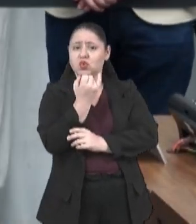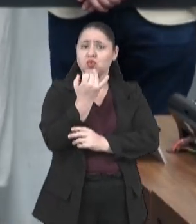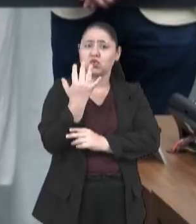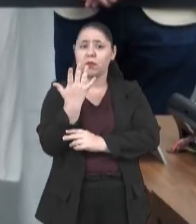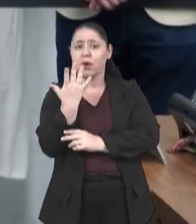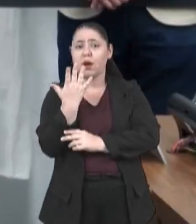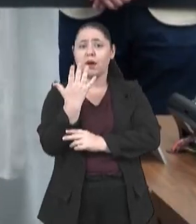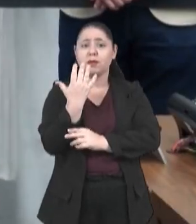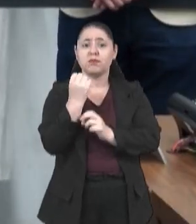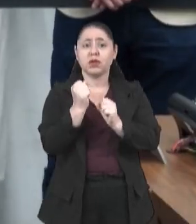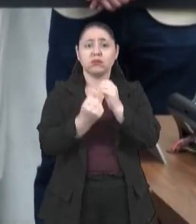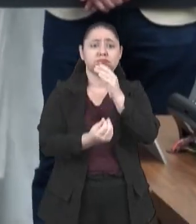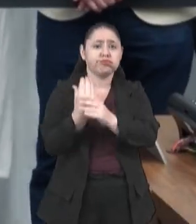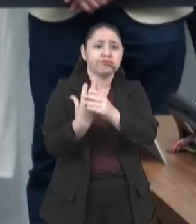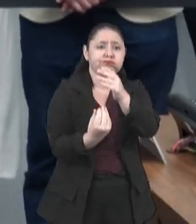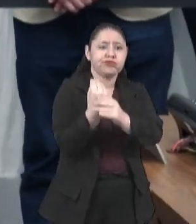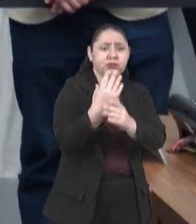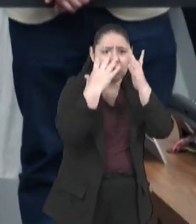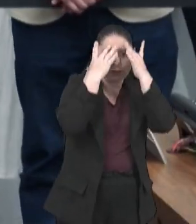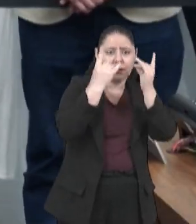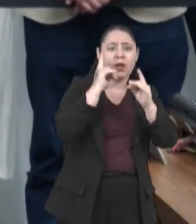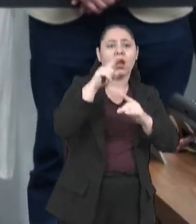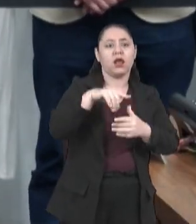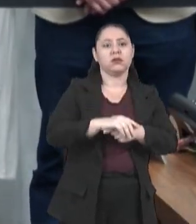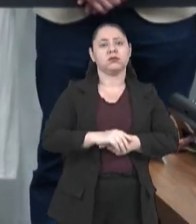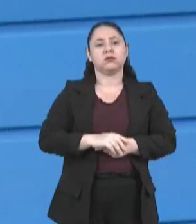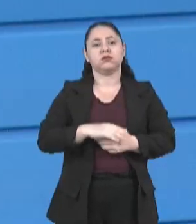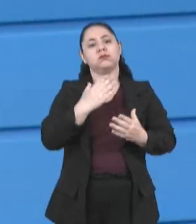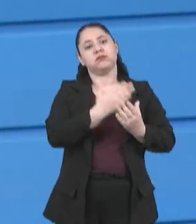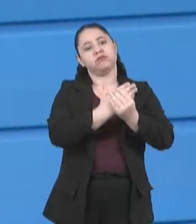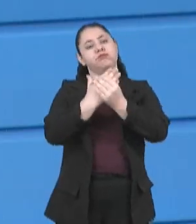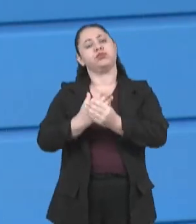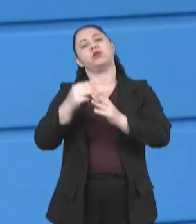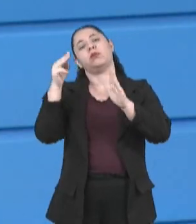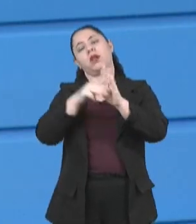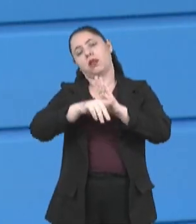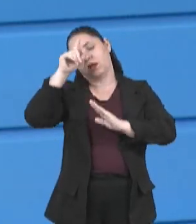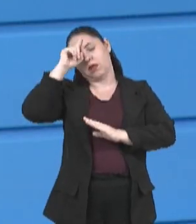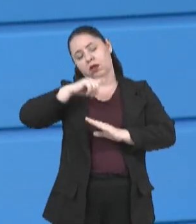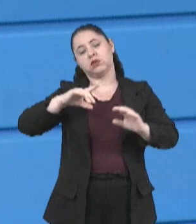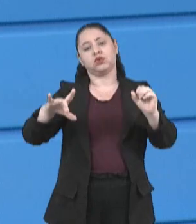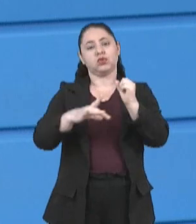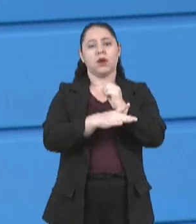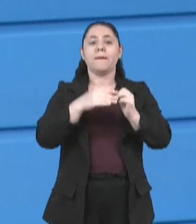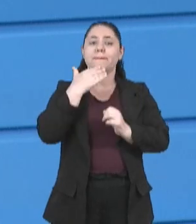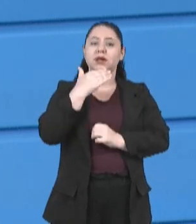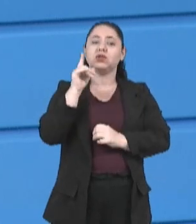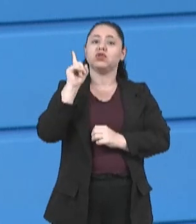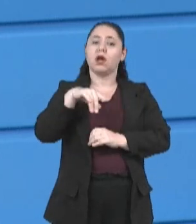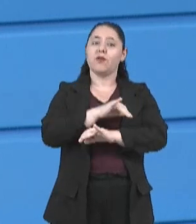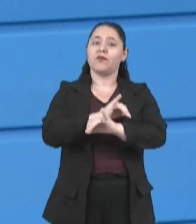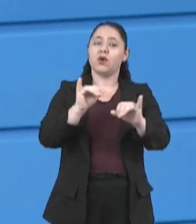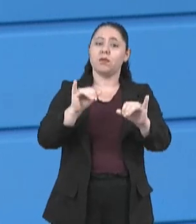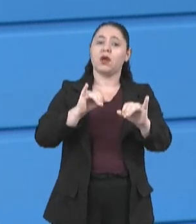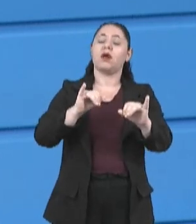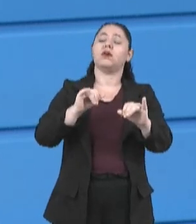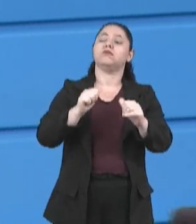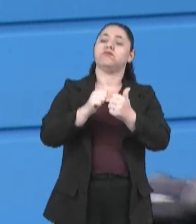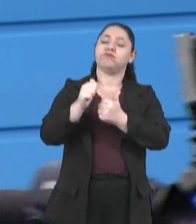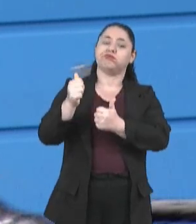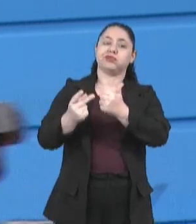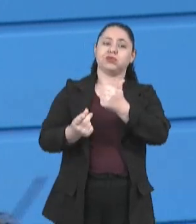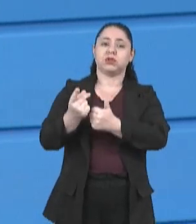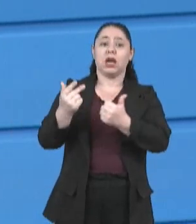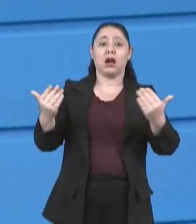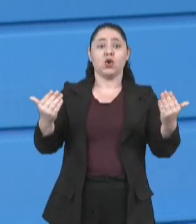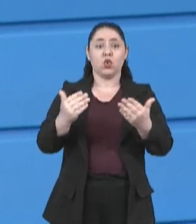números pudessem começar a brotar de maneira oficial. Nós ajuizamos mandado de segurança, nós solicitamos informações ao Tribunal de Contas